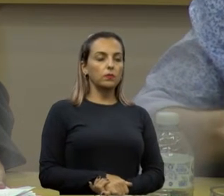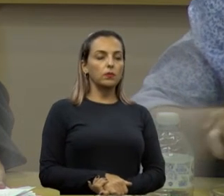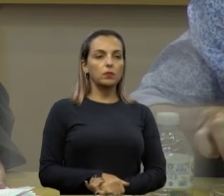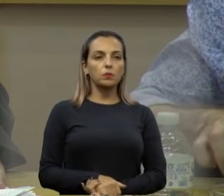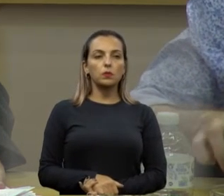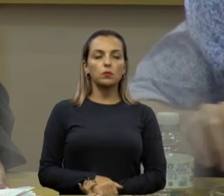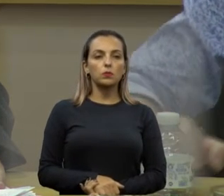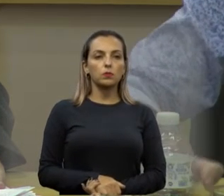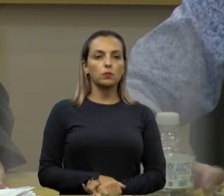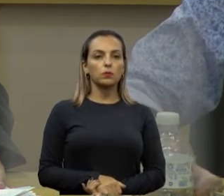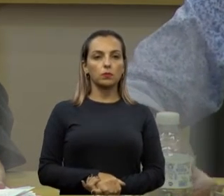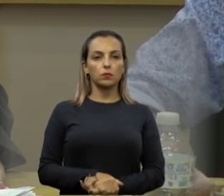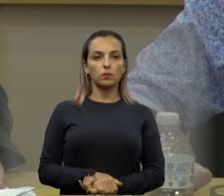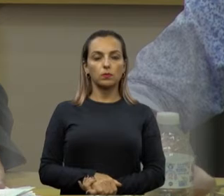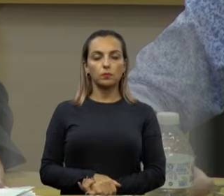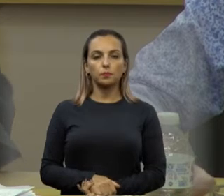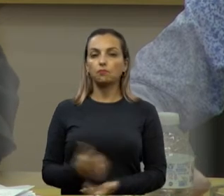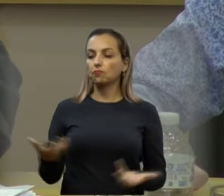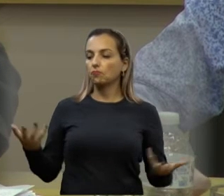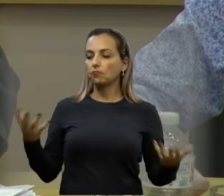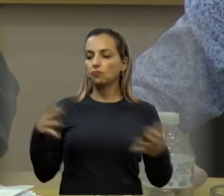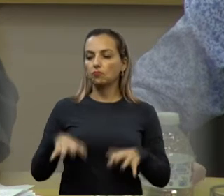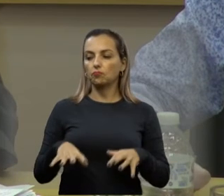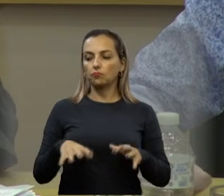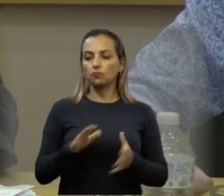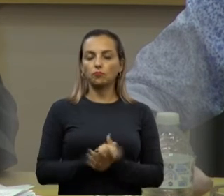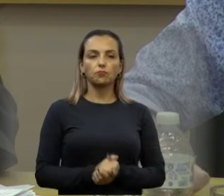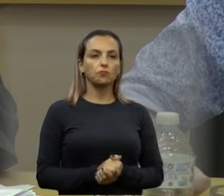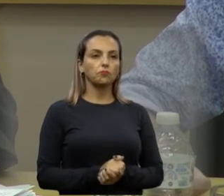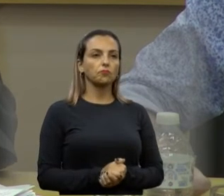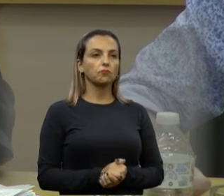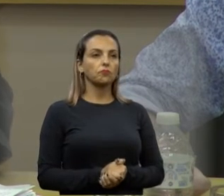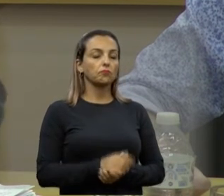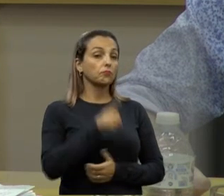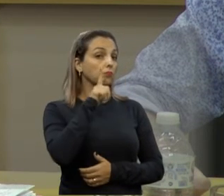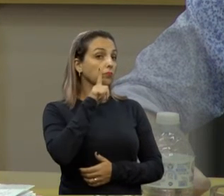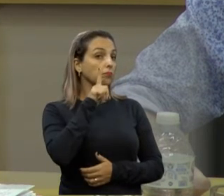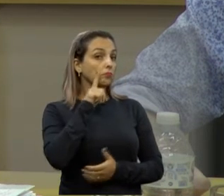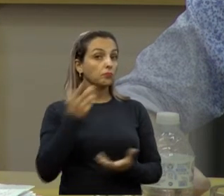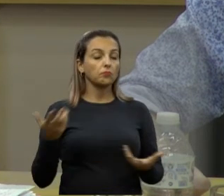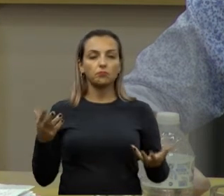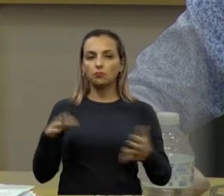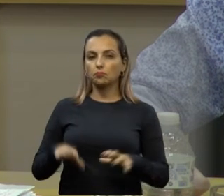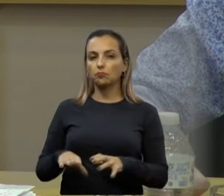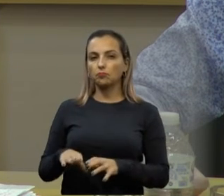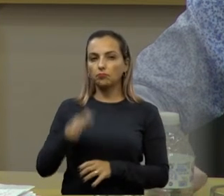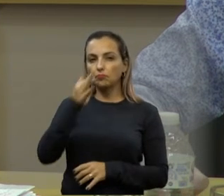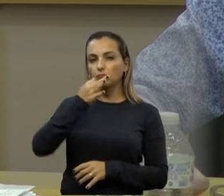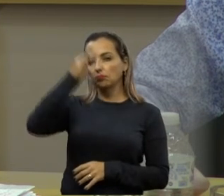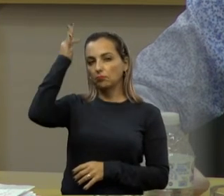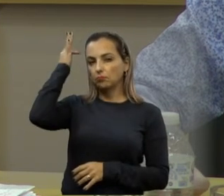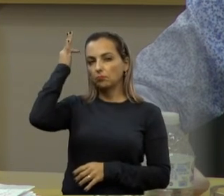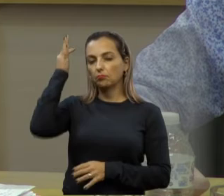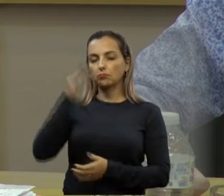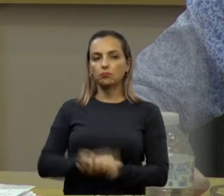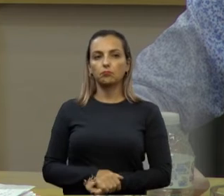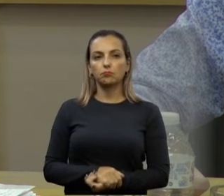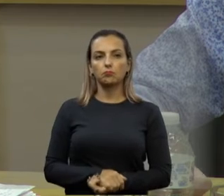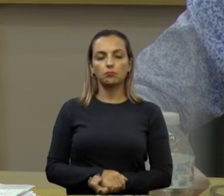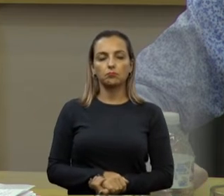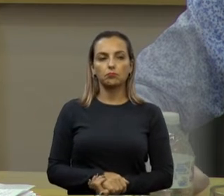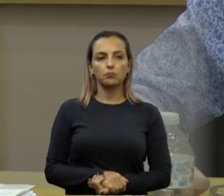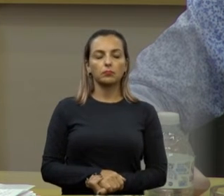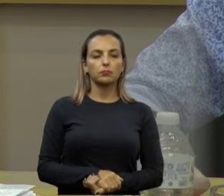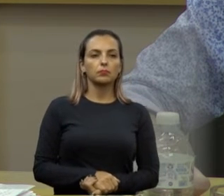41 segundos desiste Vereador Lucas Grand existe Vereador a Fabi Virgílio